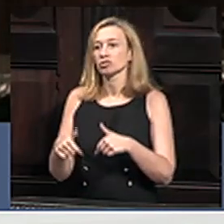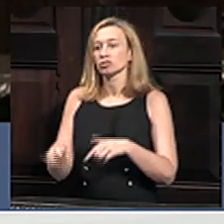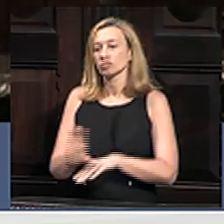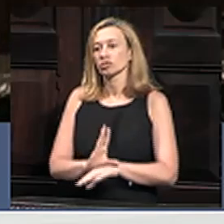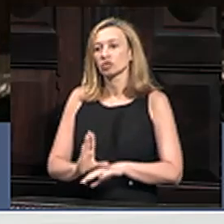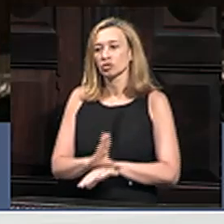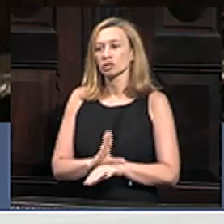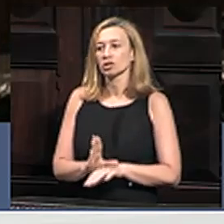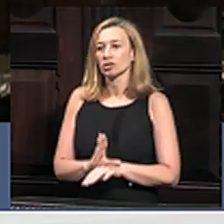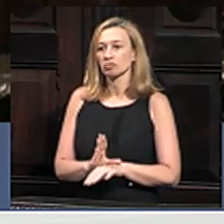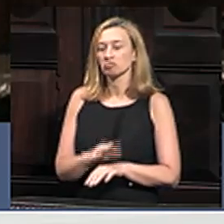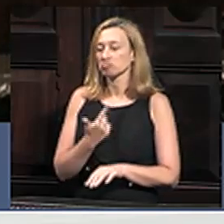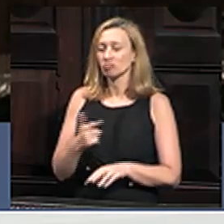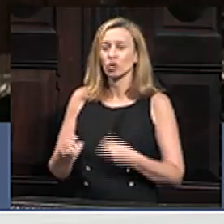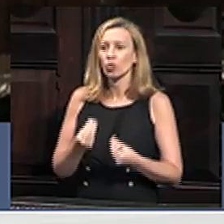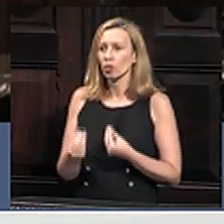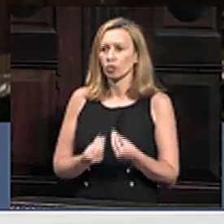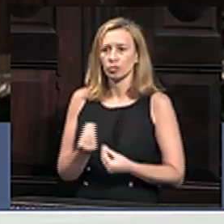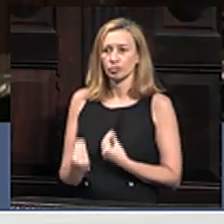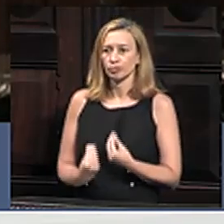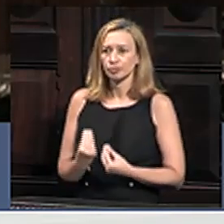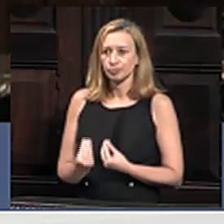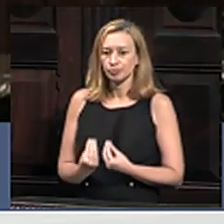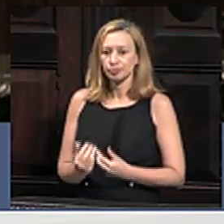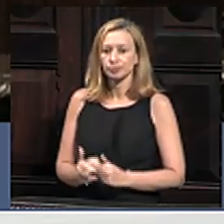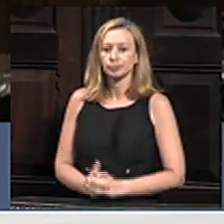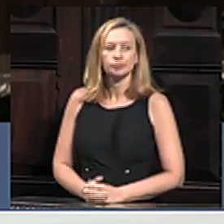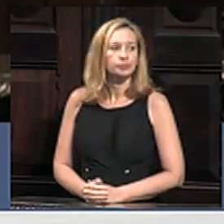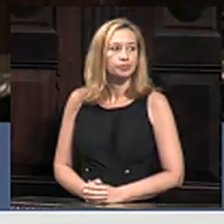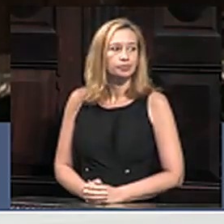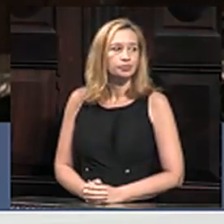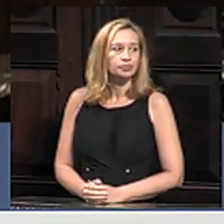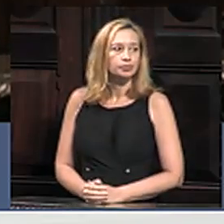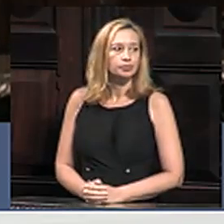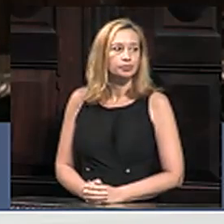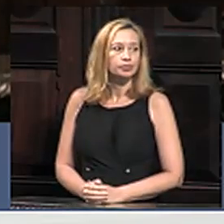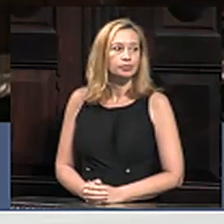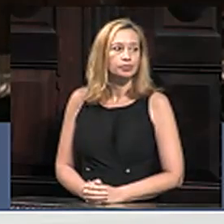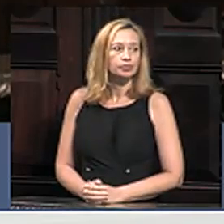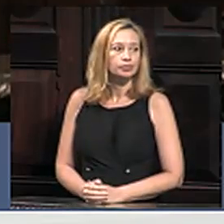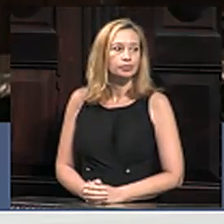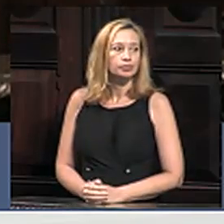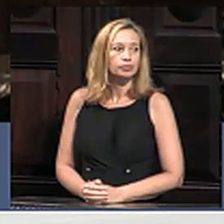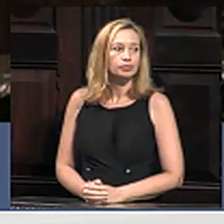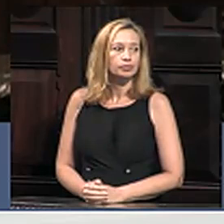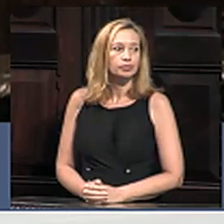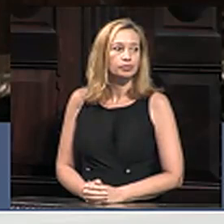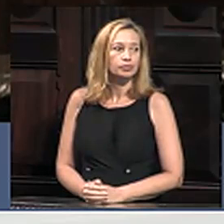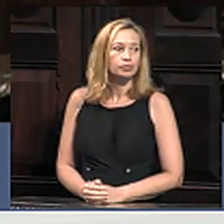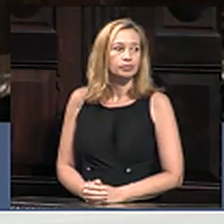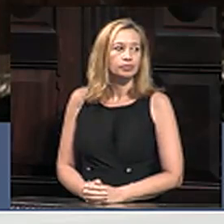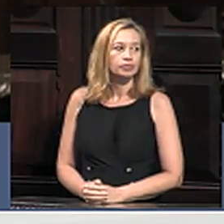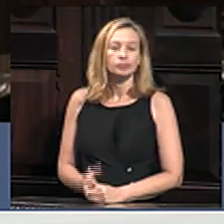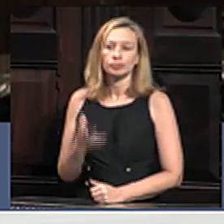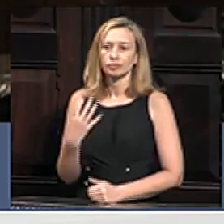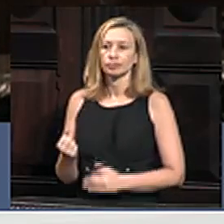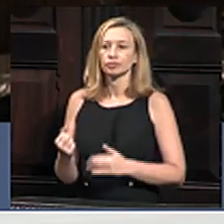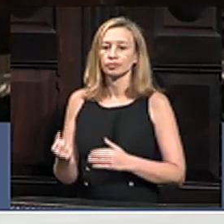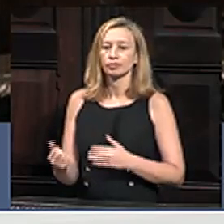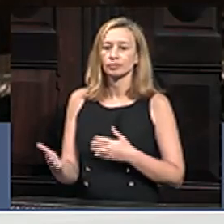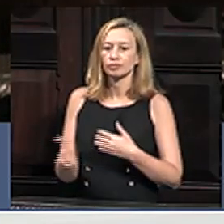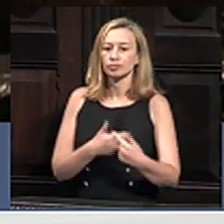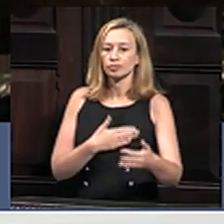Não há a possibilidade de estabelecer qualquer parâmetro entre o